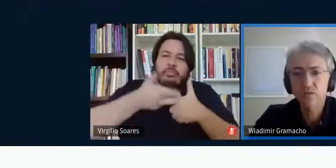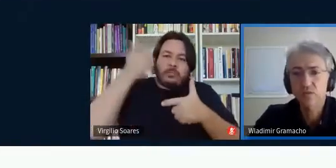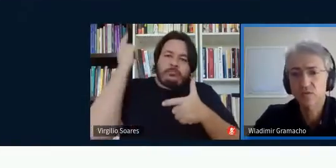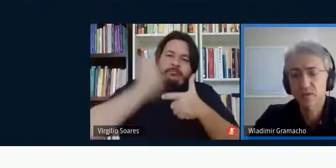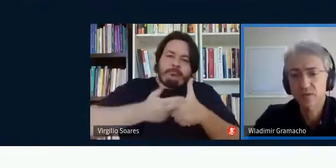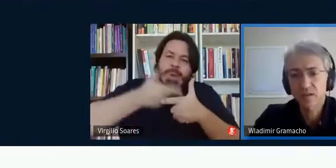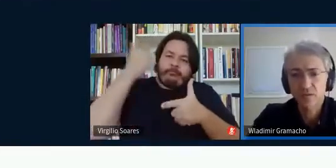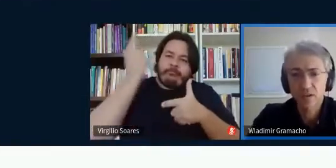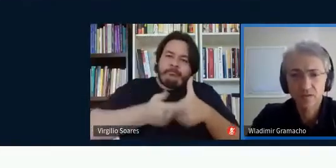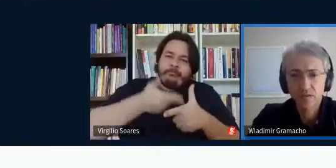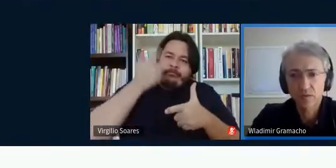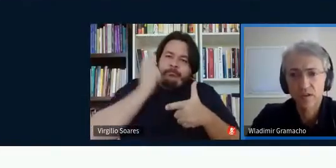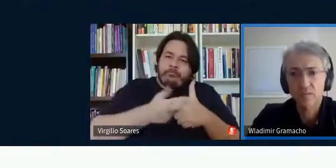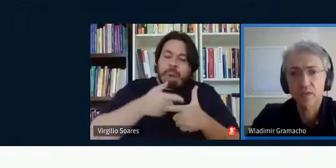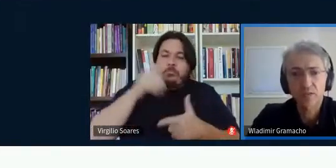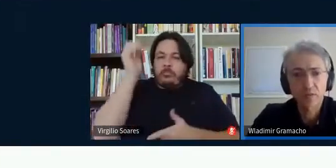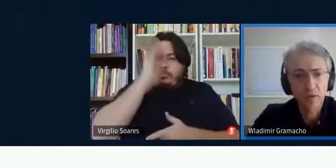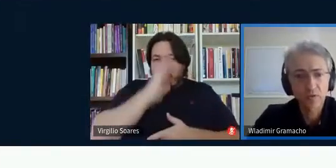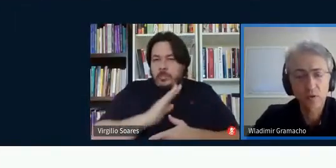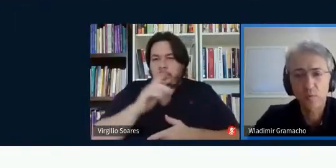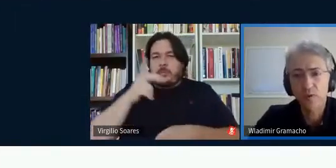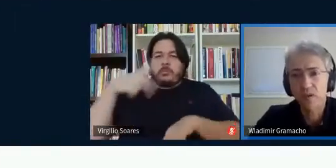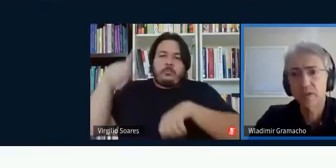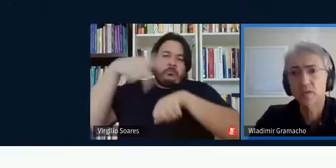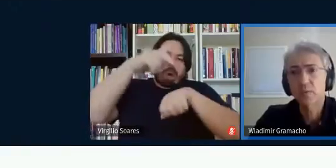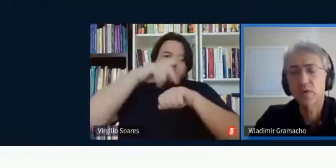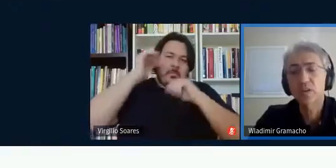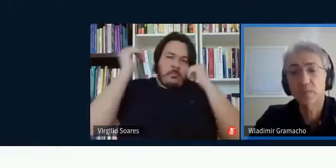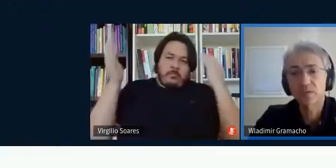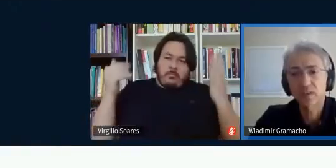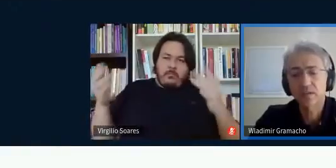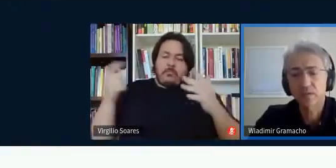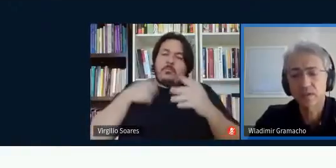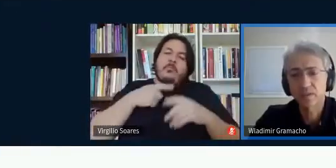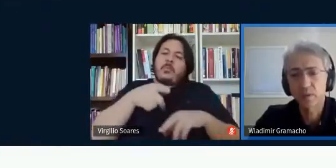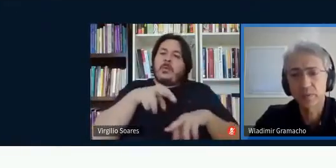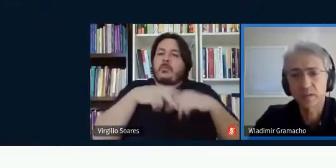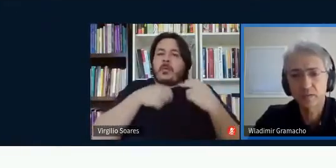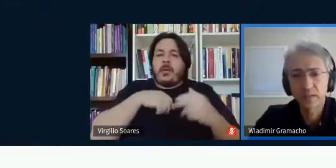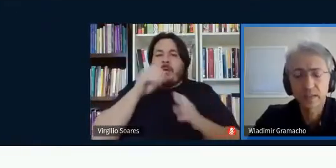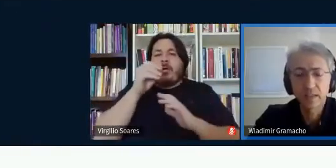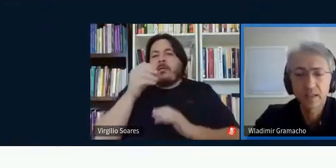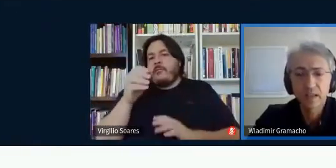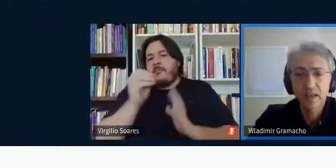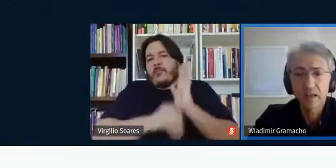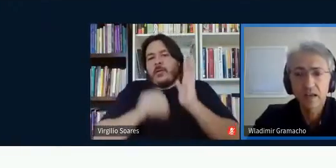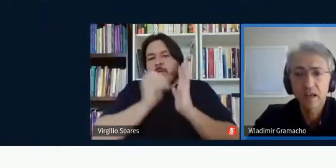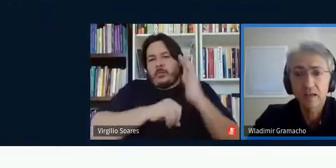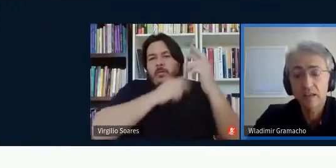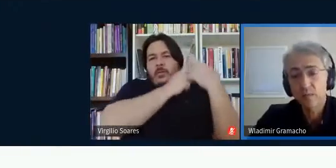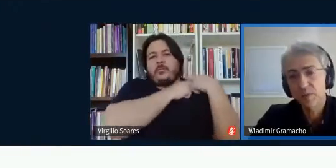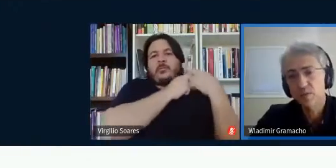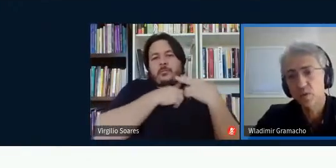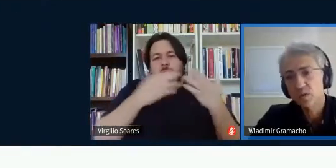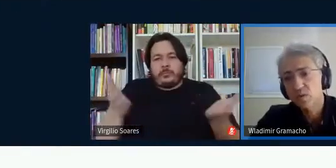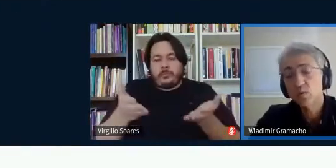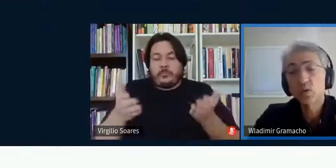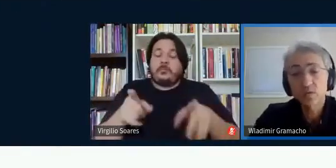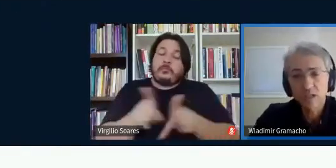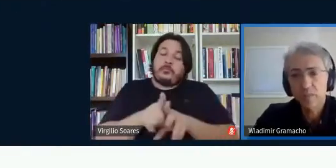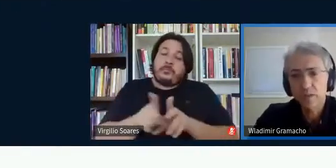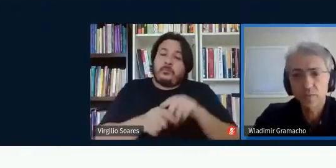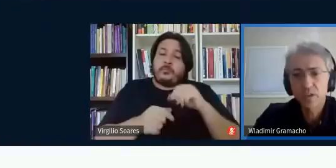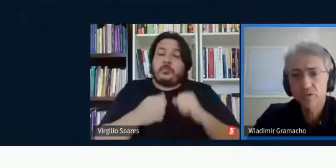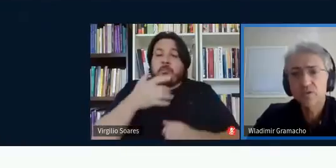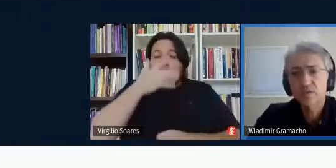diferentes instituições nacionais e institucionais pelo seu comportamento pouco responsável nesse momento. E temos pessoas com